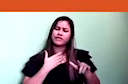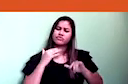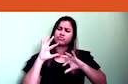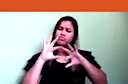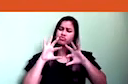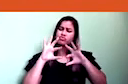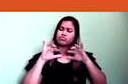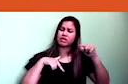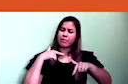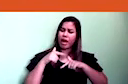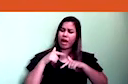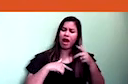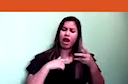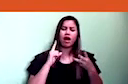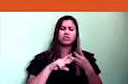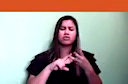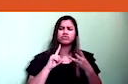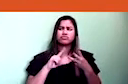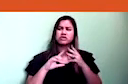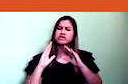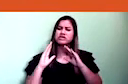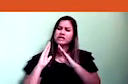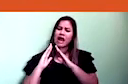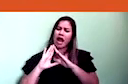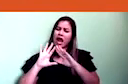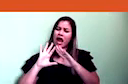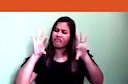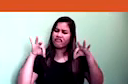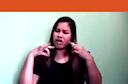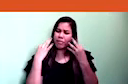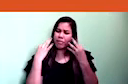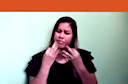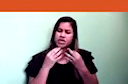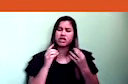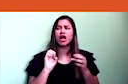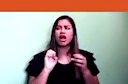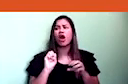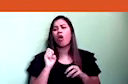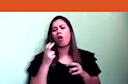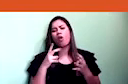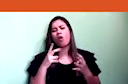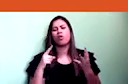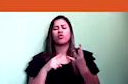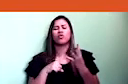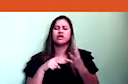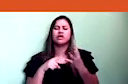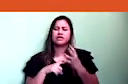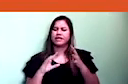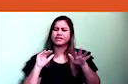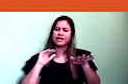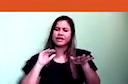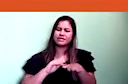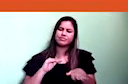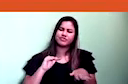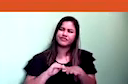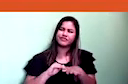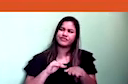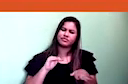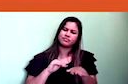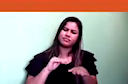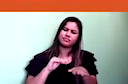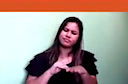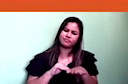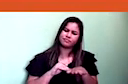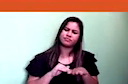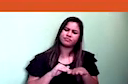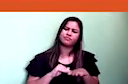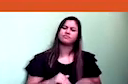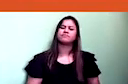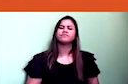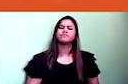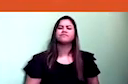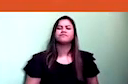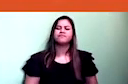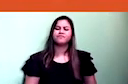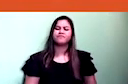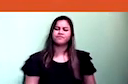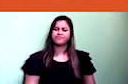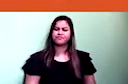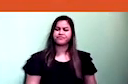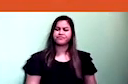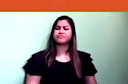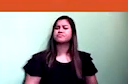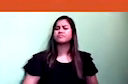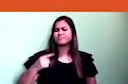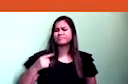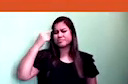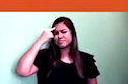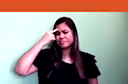trânsito, né? Apesar da gente saber que o trânsito está um pouco diminuído em função aí do distanciamento, do home office, mas de qualquer